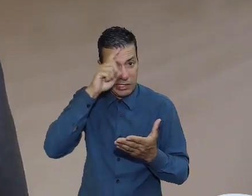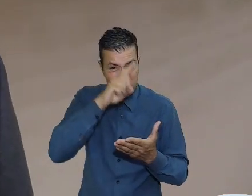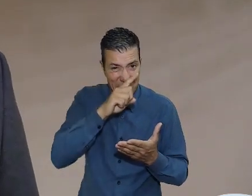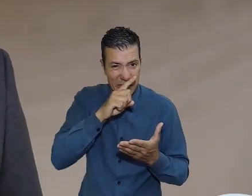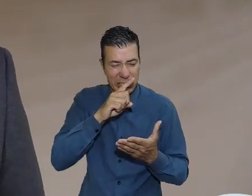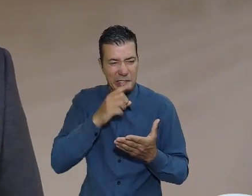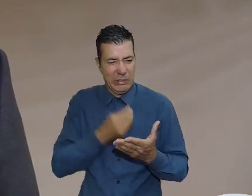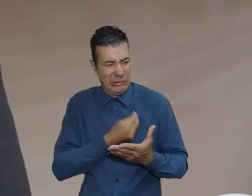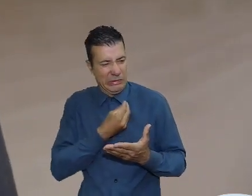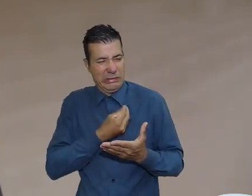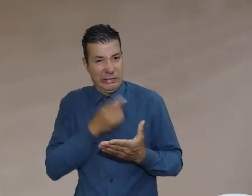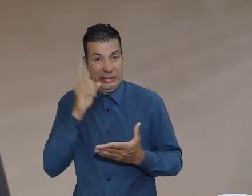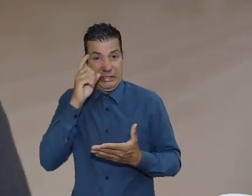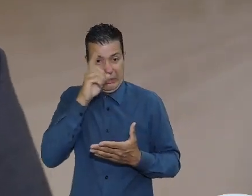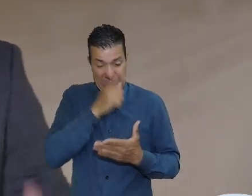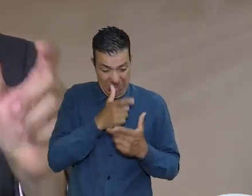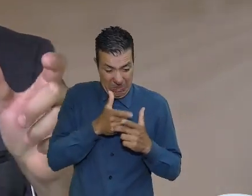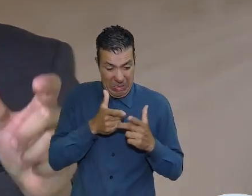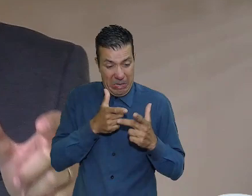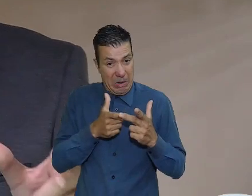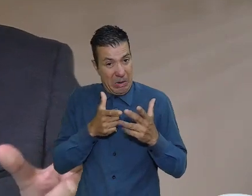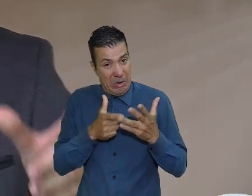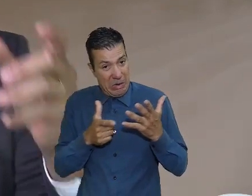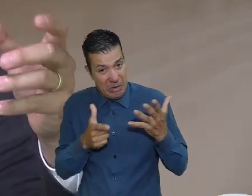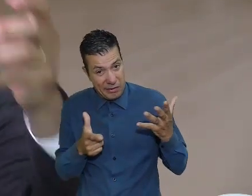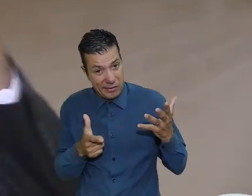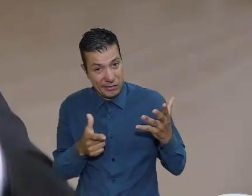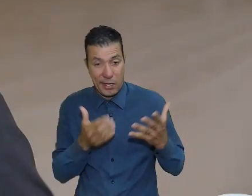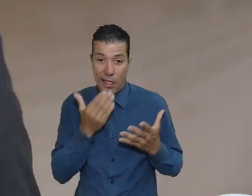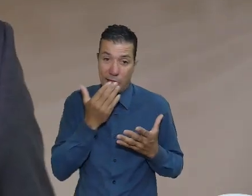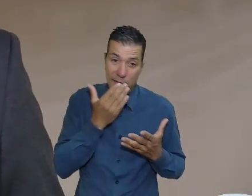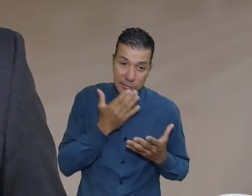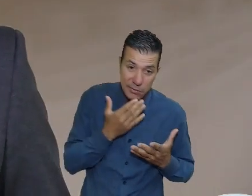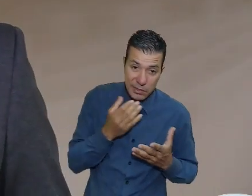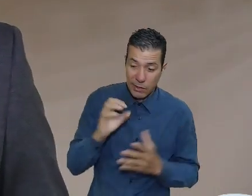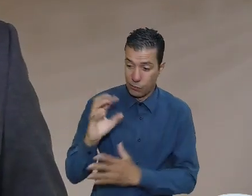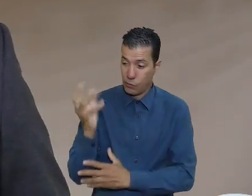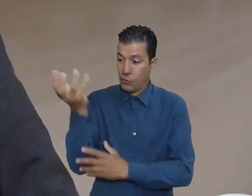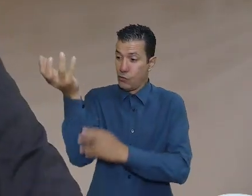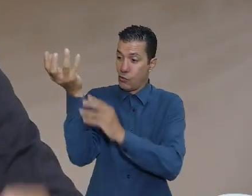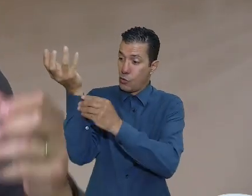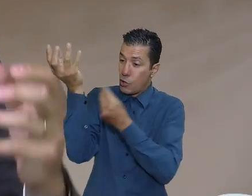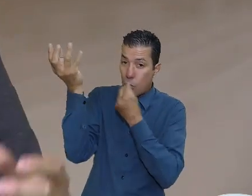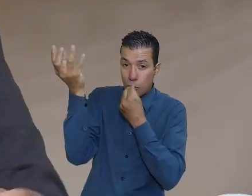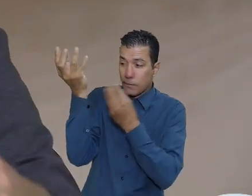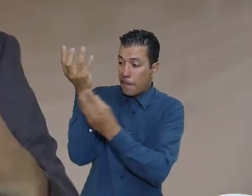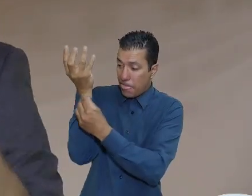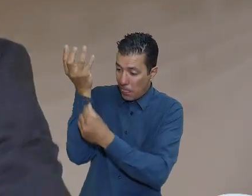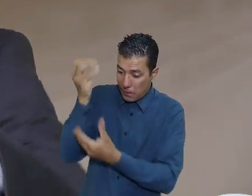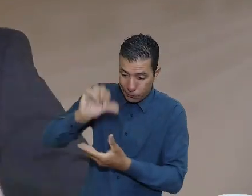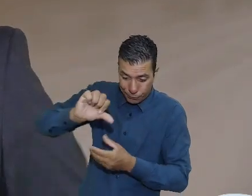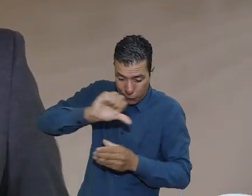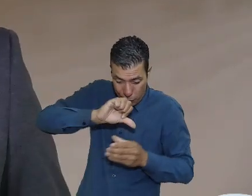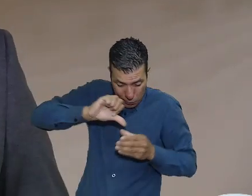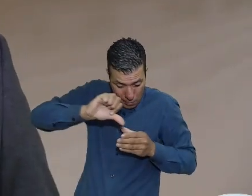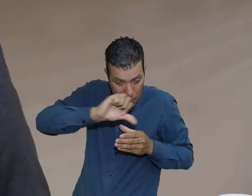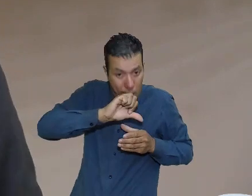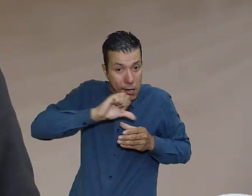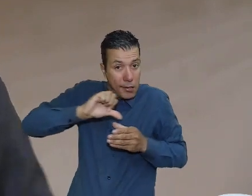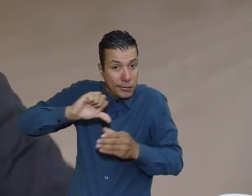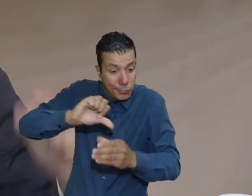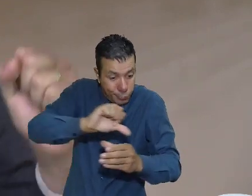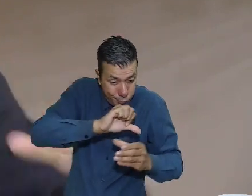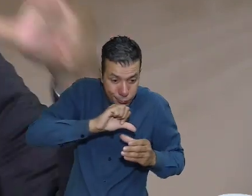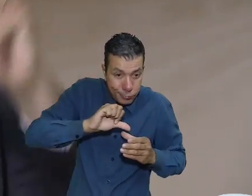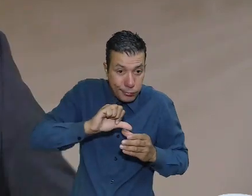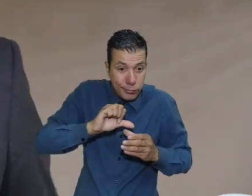bem, ainda que talvez não tenhamos mais do fruto da videira, não tenhamos aqui do fruto da oliveira, as